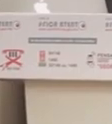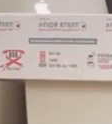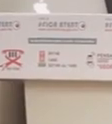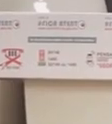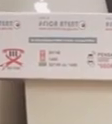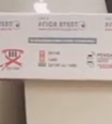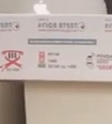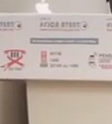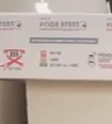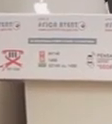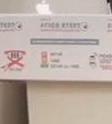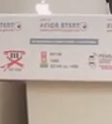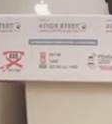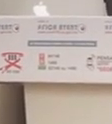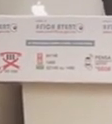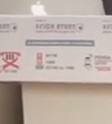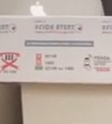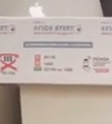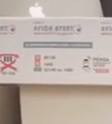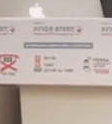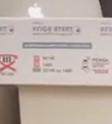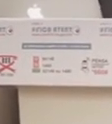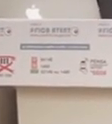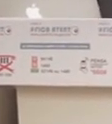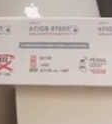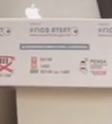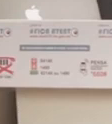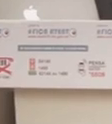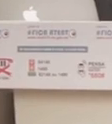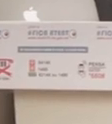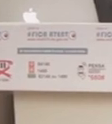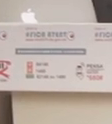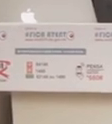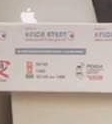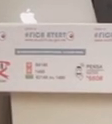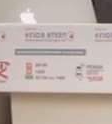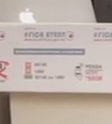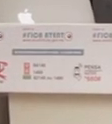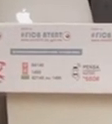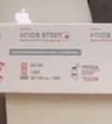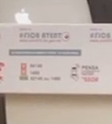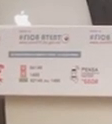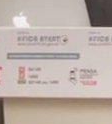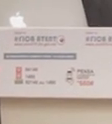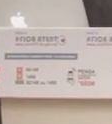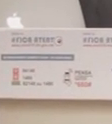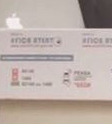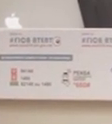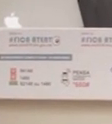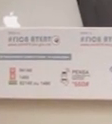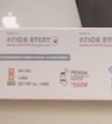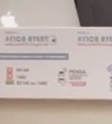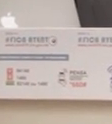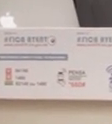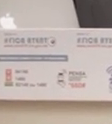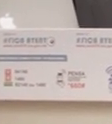vou proceder à nossa análise semanal da situação epidemiológica no nosso país.